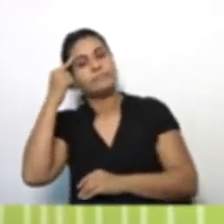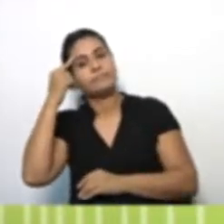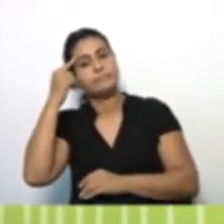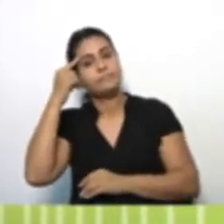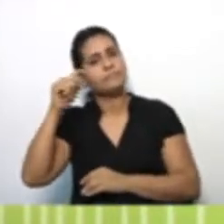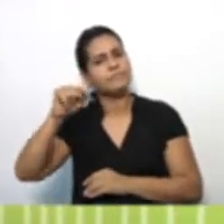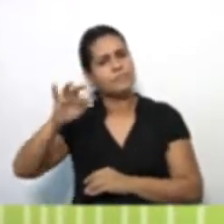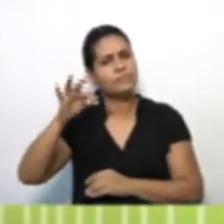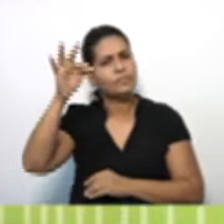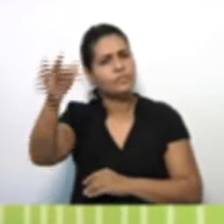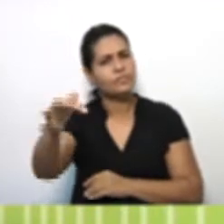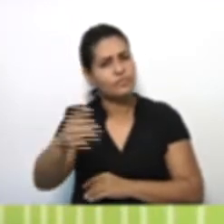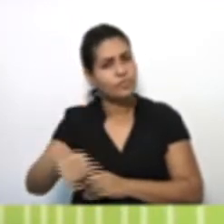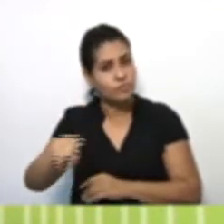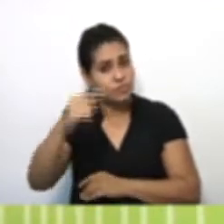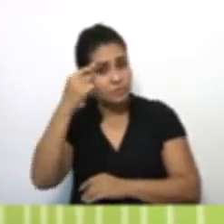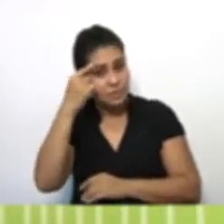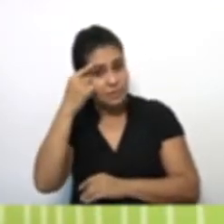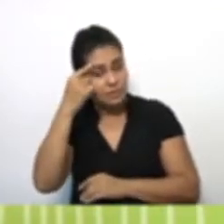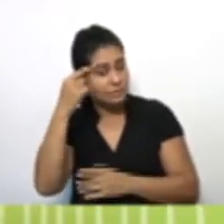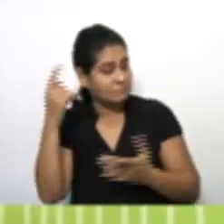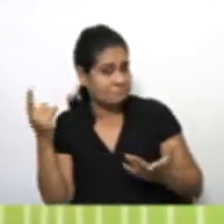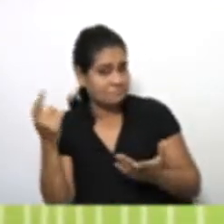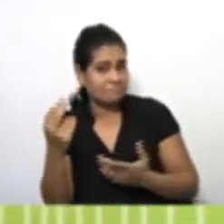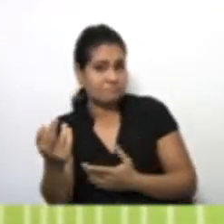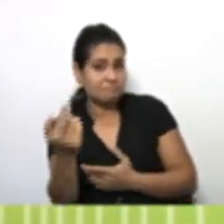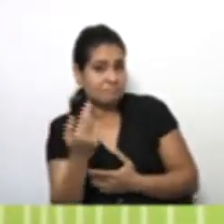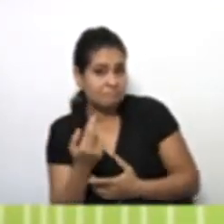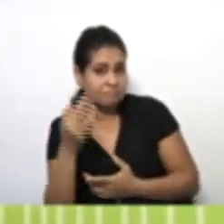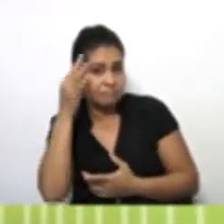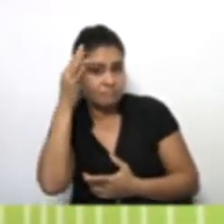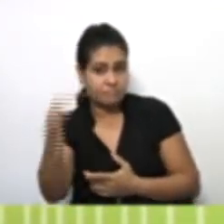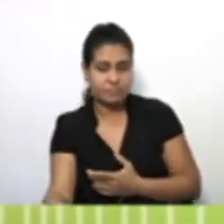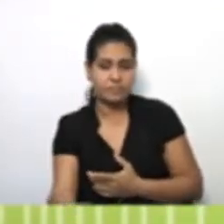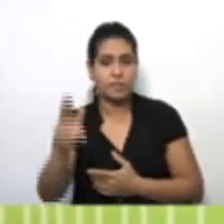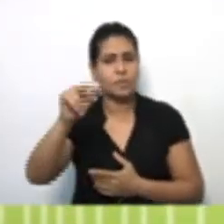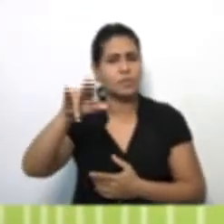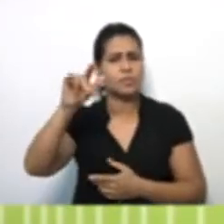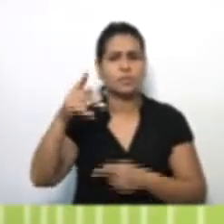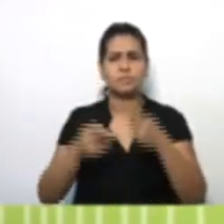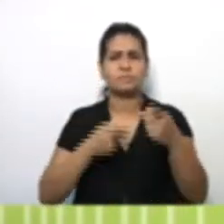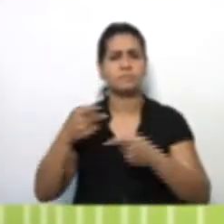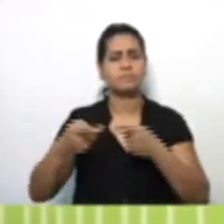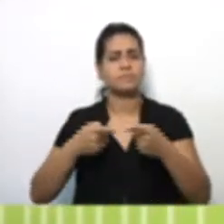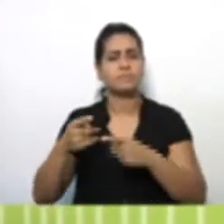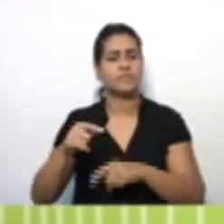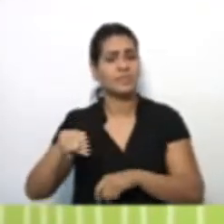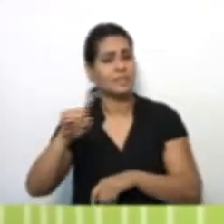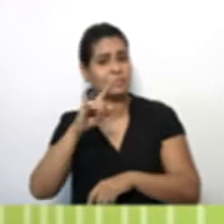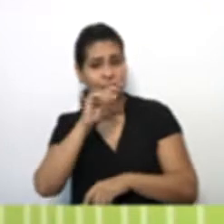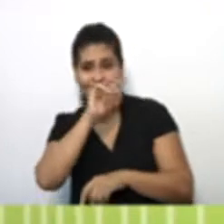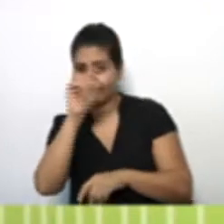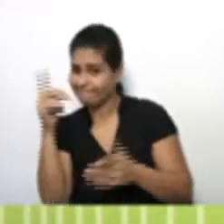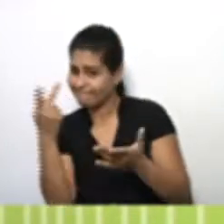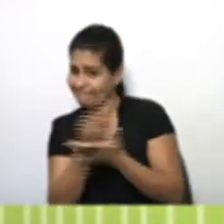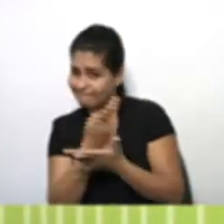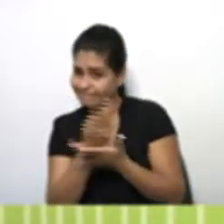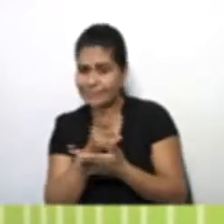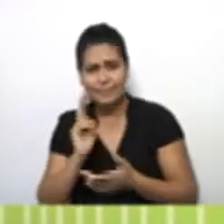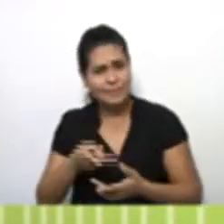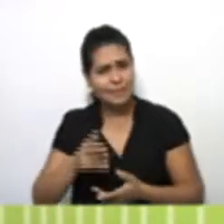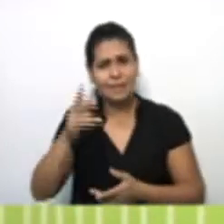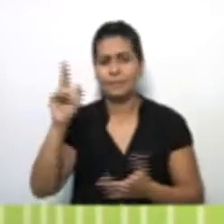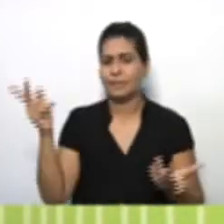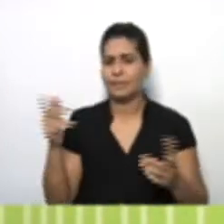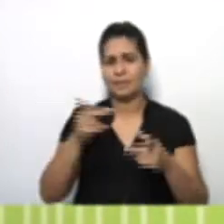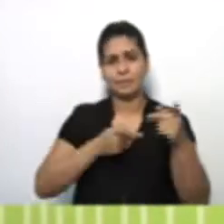um resultado amanhã. É resultado futuro. Lembre bem disso. Se você nunca planejou nada, você está muito enganado, porque você se planeja acordar a